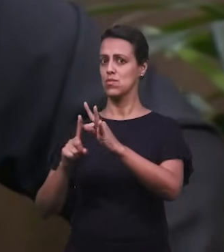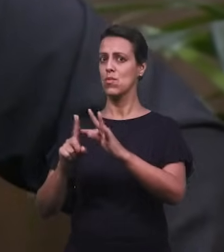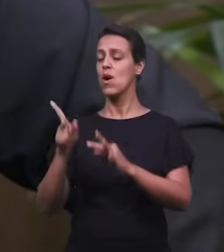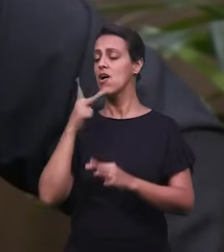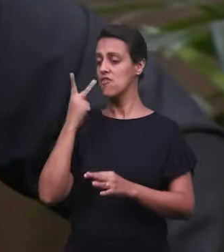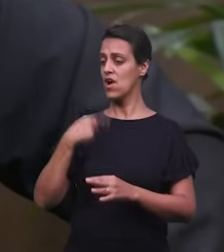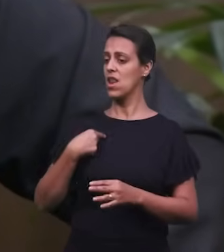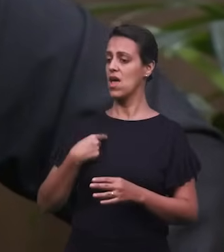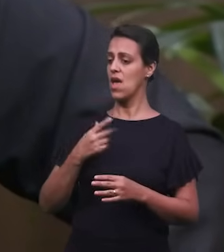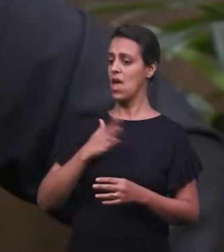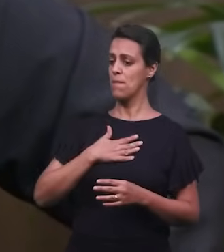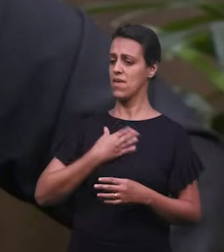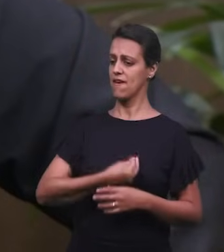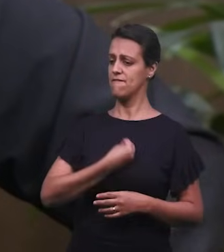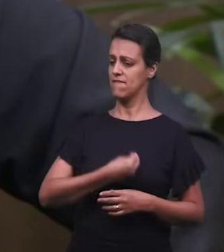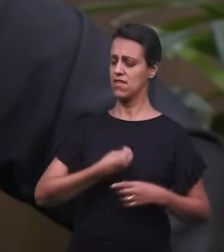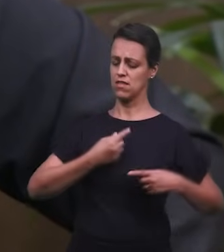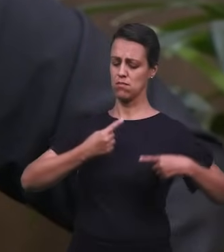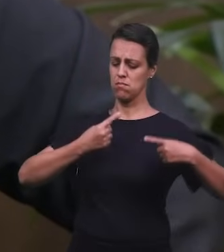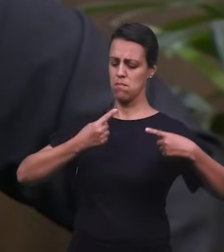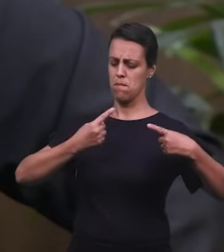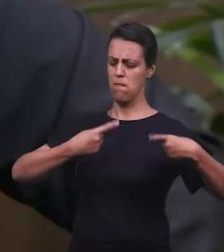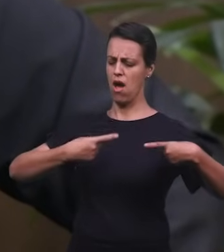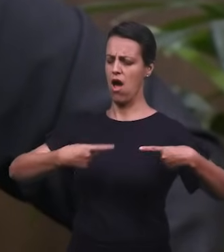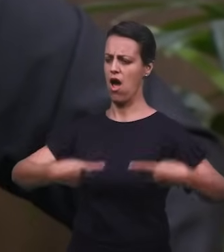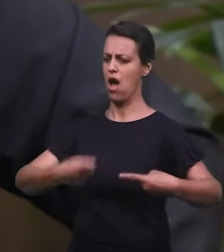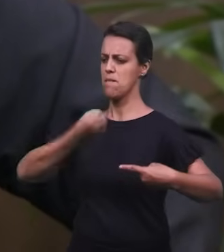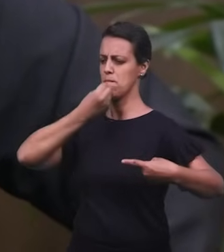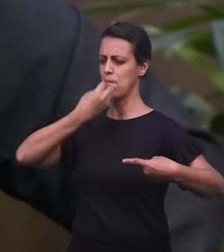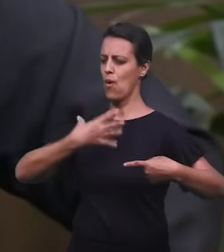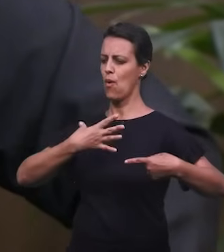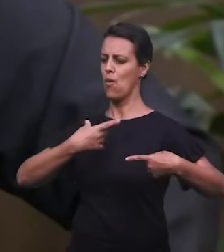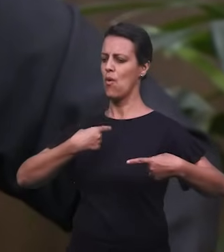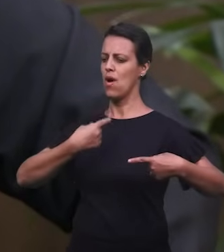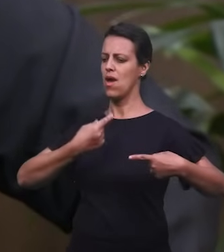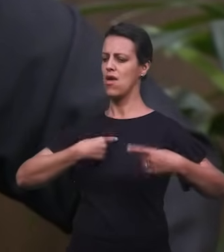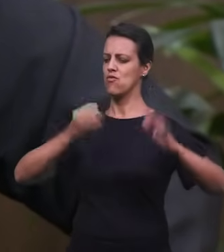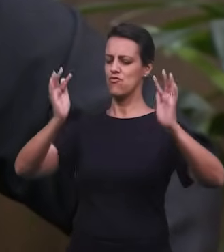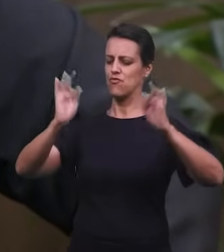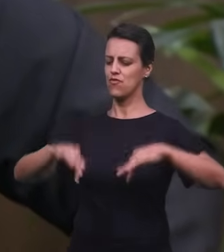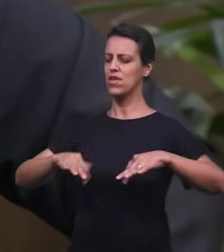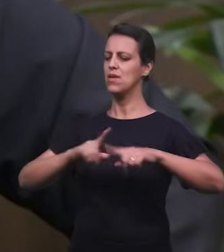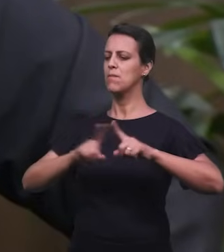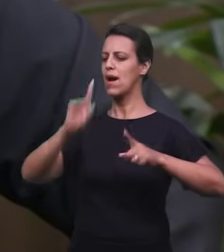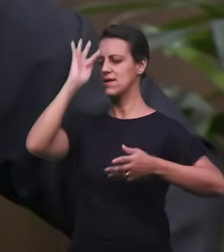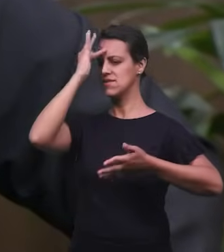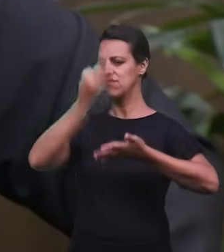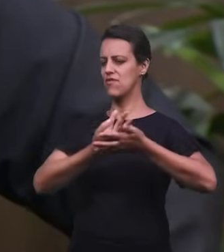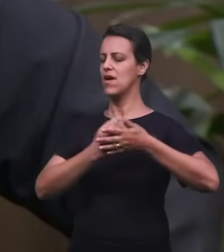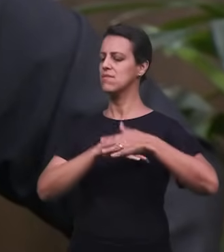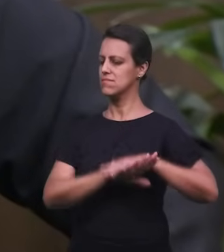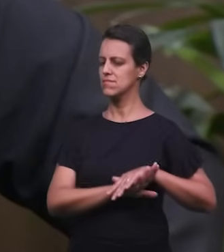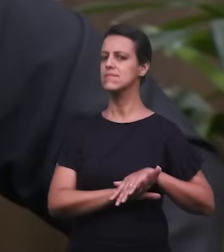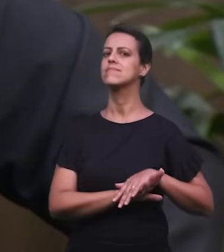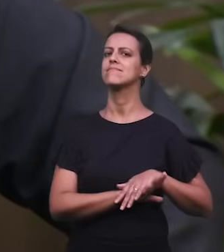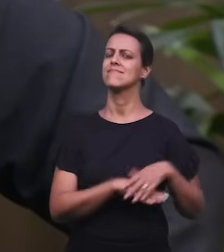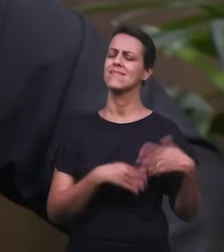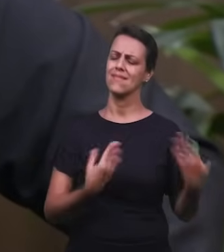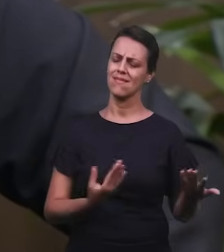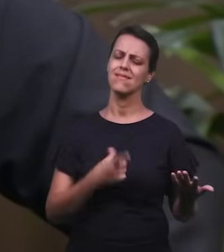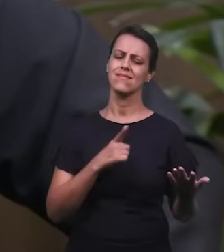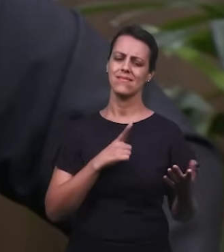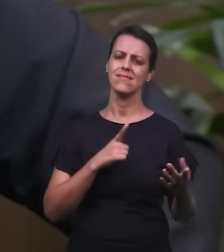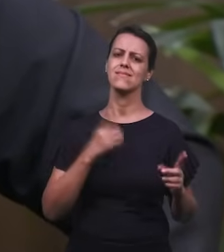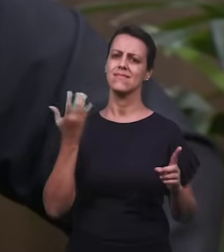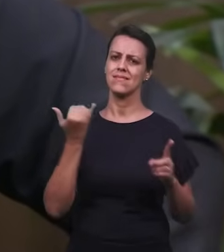bom combate, acabei a carreira, guardei a fé. É claro que esse texto ele tem uma profundidade profética extraordinária,